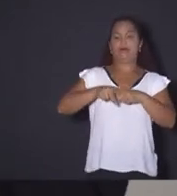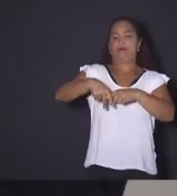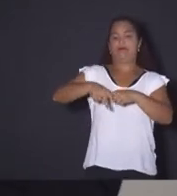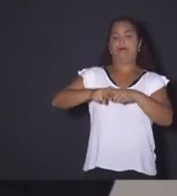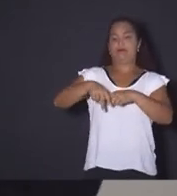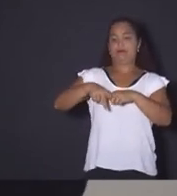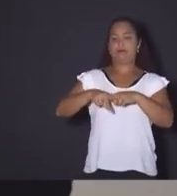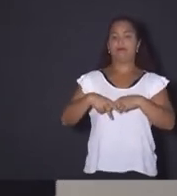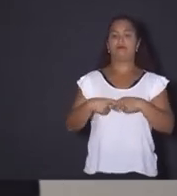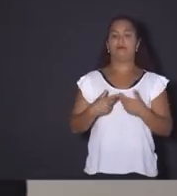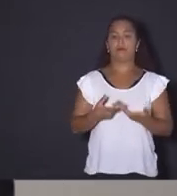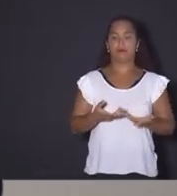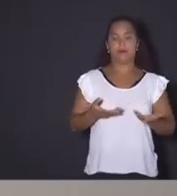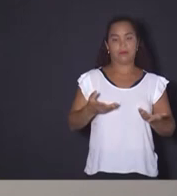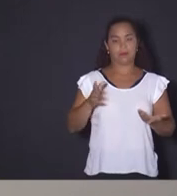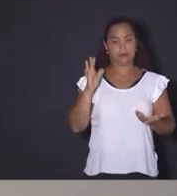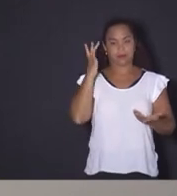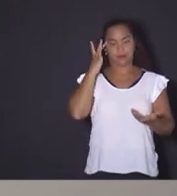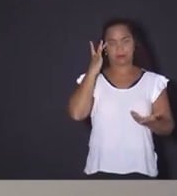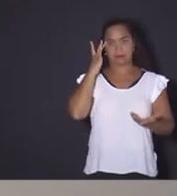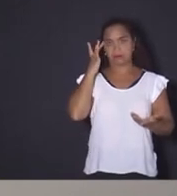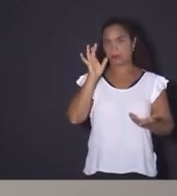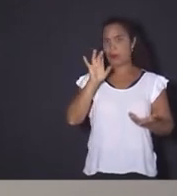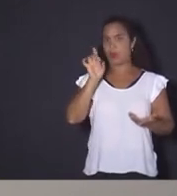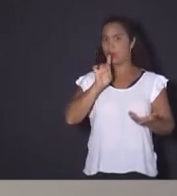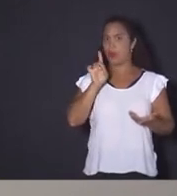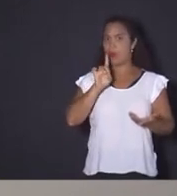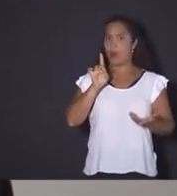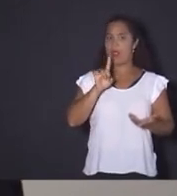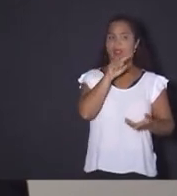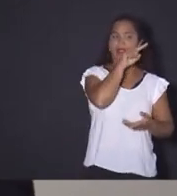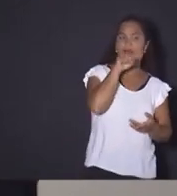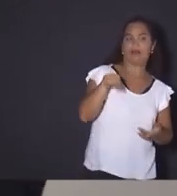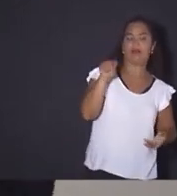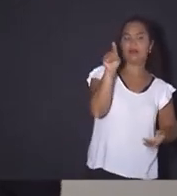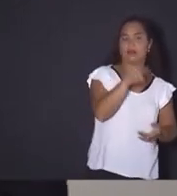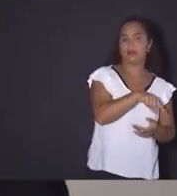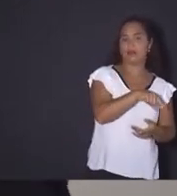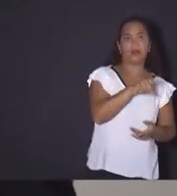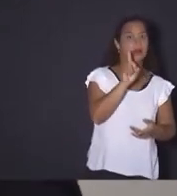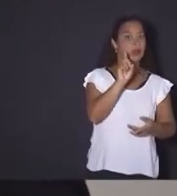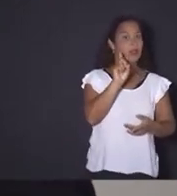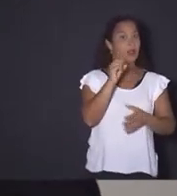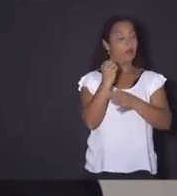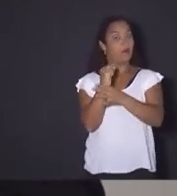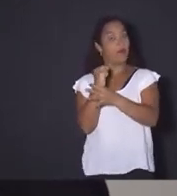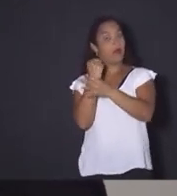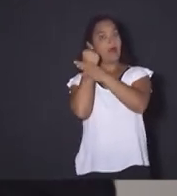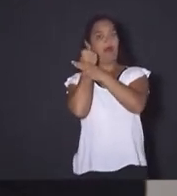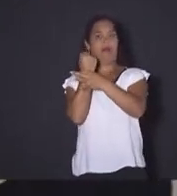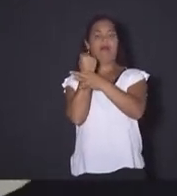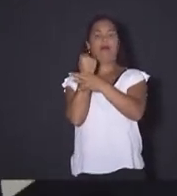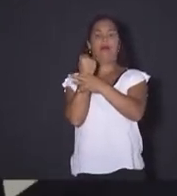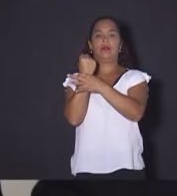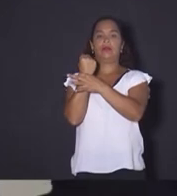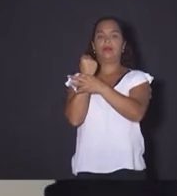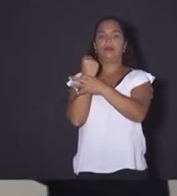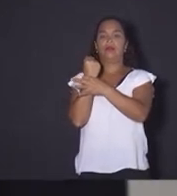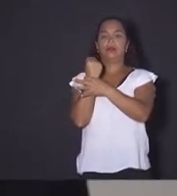Não se trata de censura, se trata de garantir, repito, as liberdades